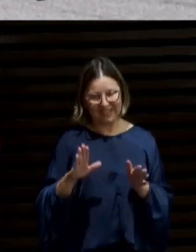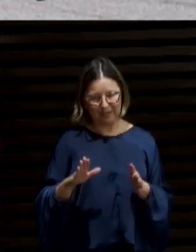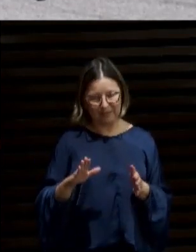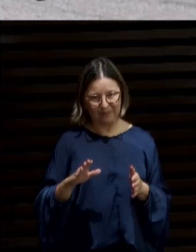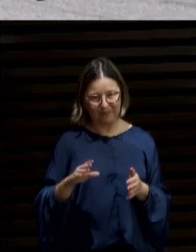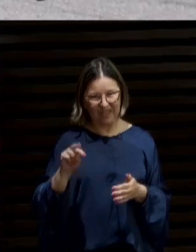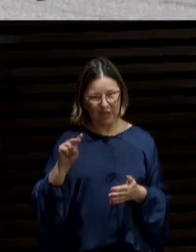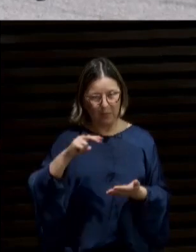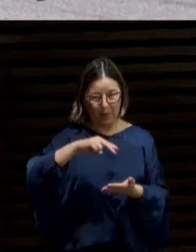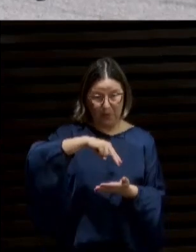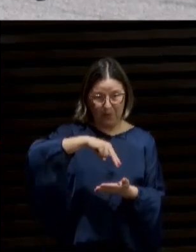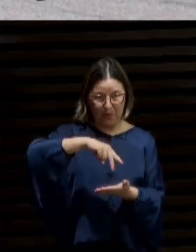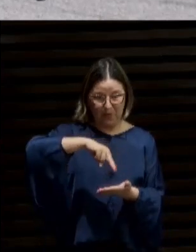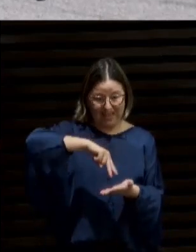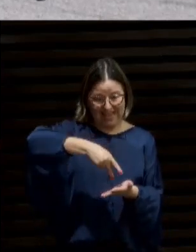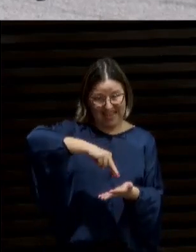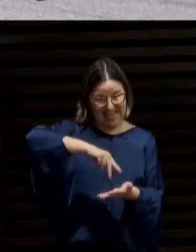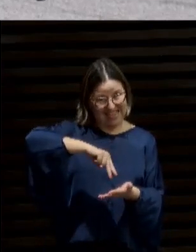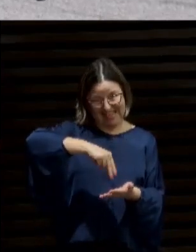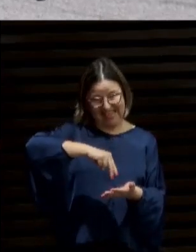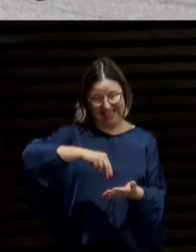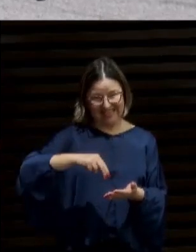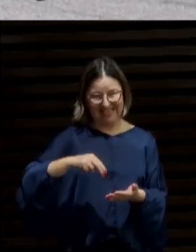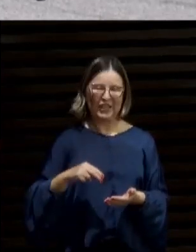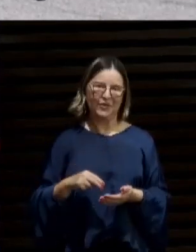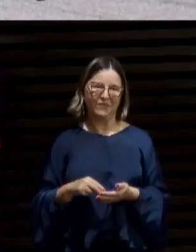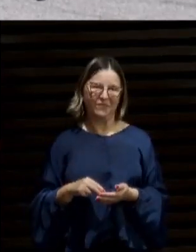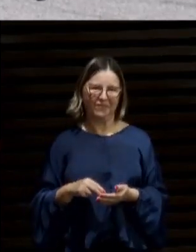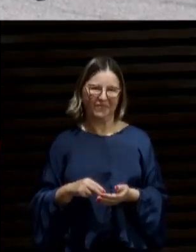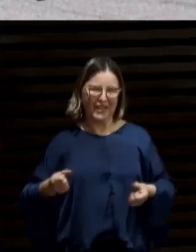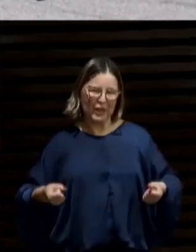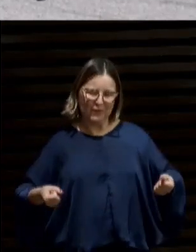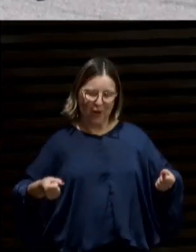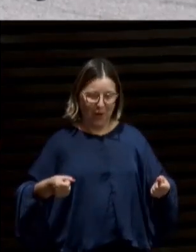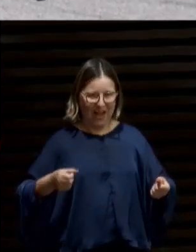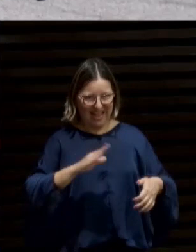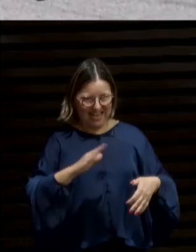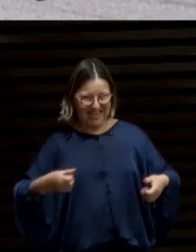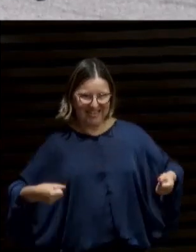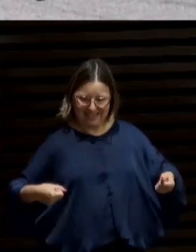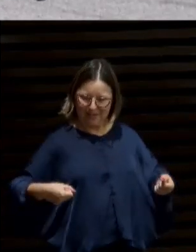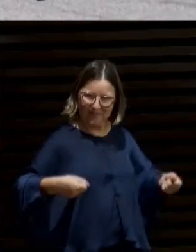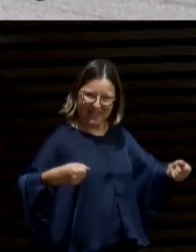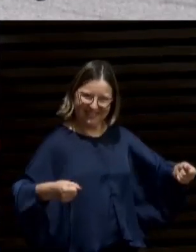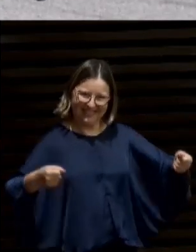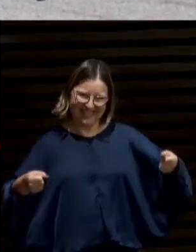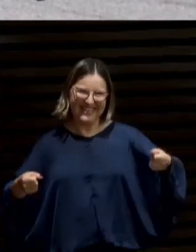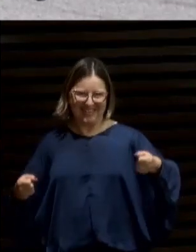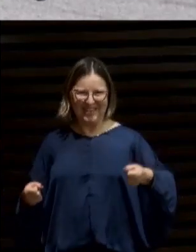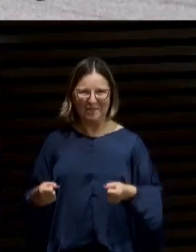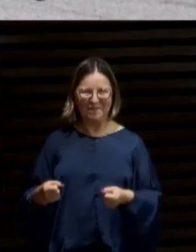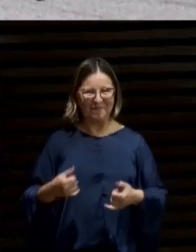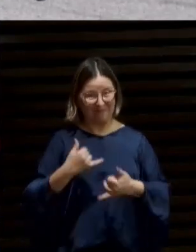dança da Trindade. Ciranda, cirandinha, vamos todos cirandar, vamos dar meia volta,